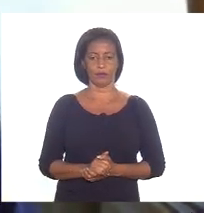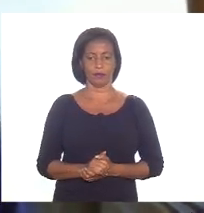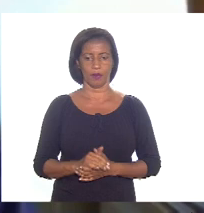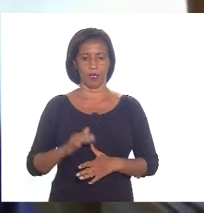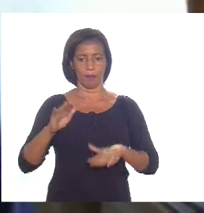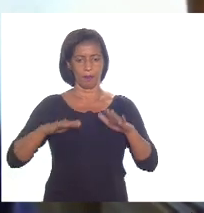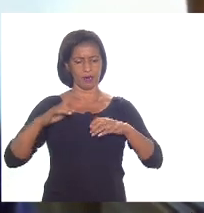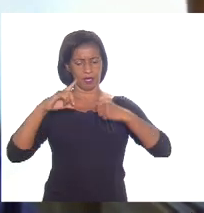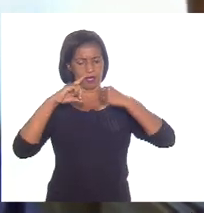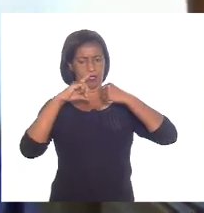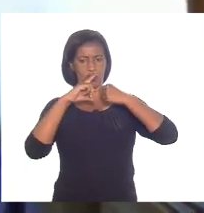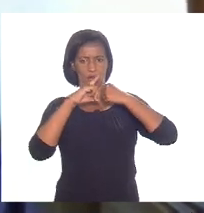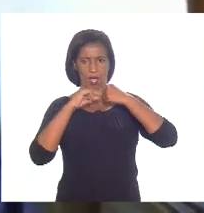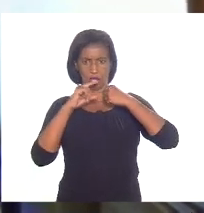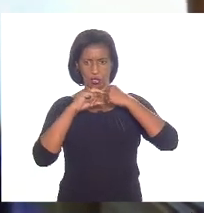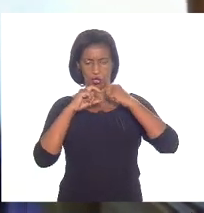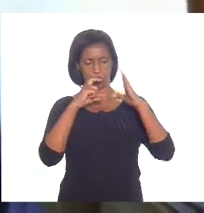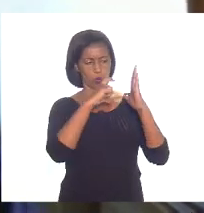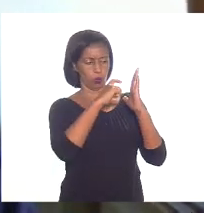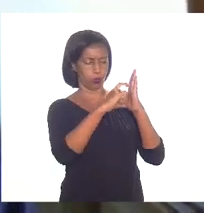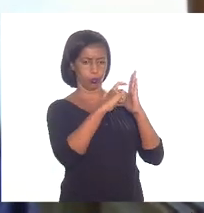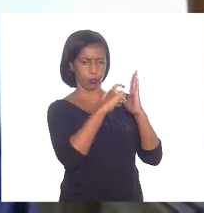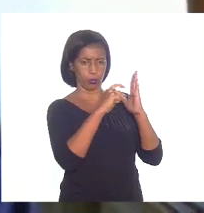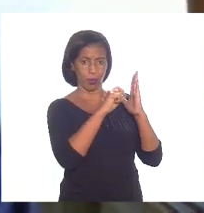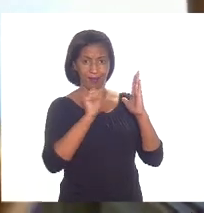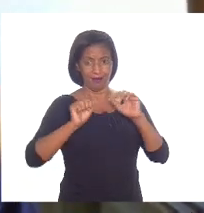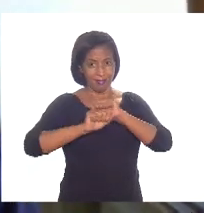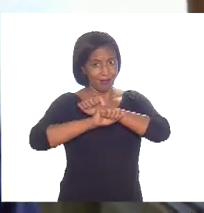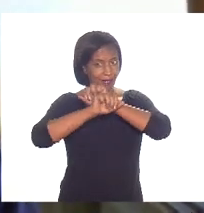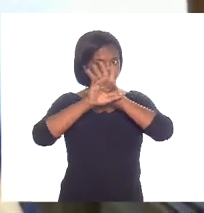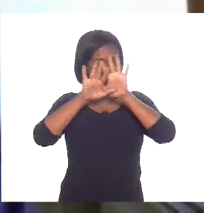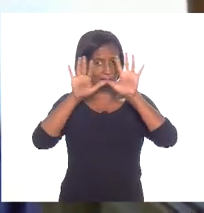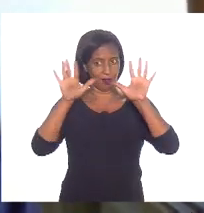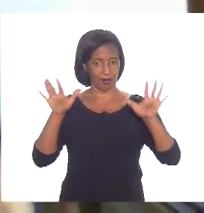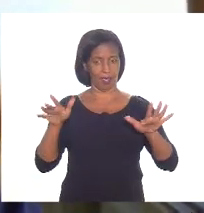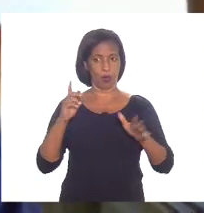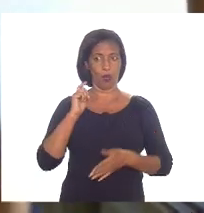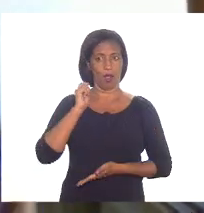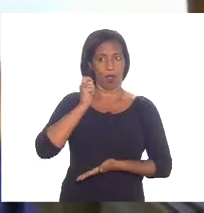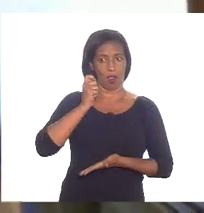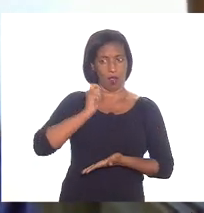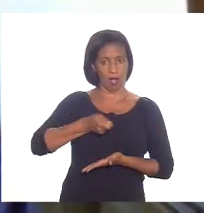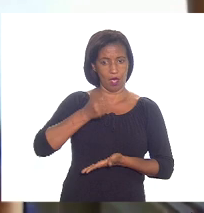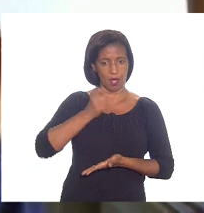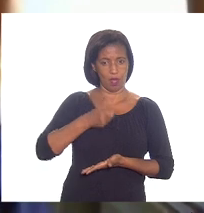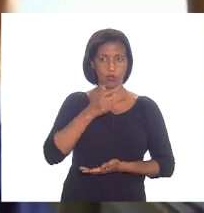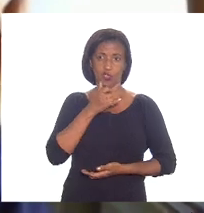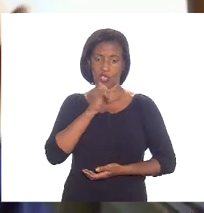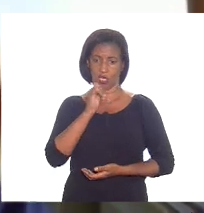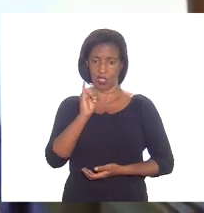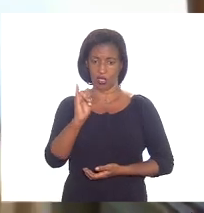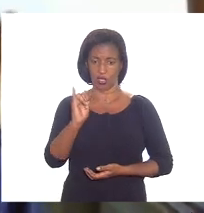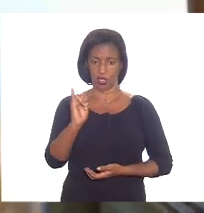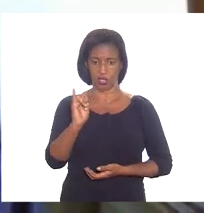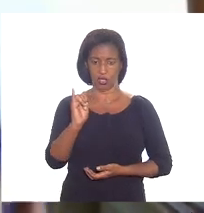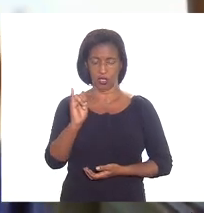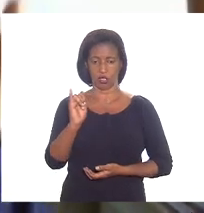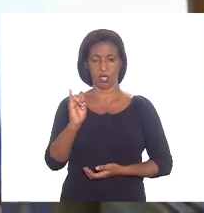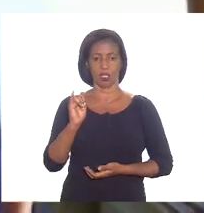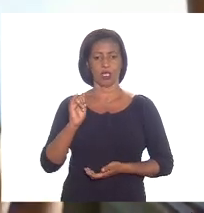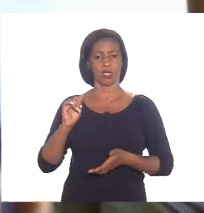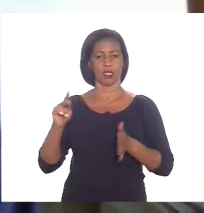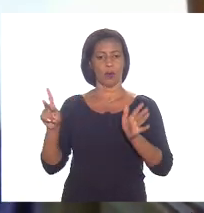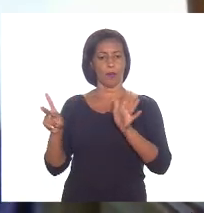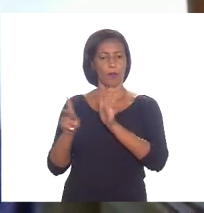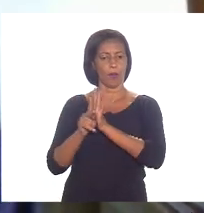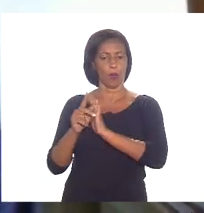esses artigos e nesse parágrafo, fica claro que os leilões de energia elétrica são derivados